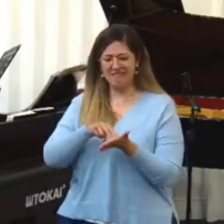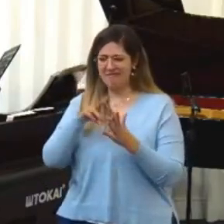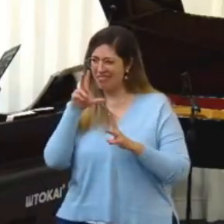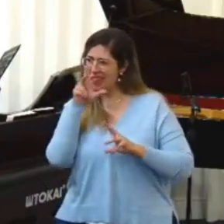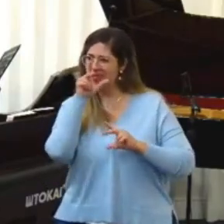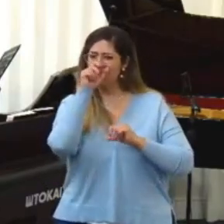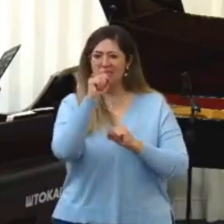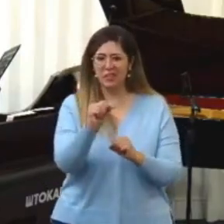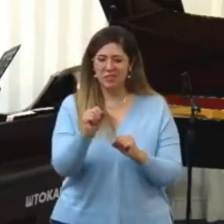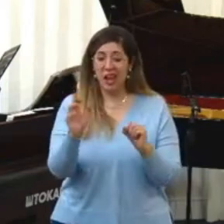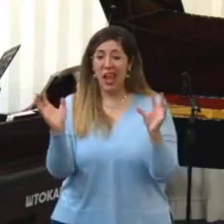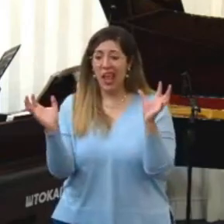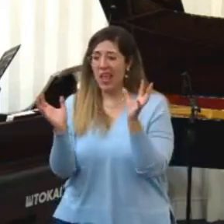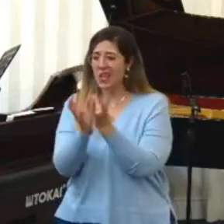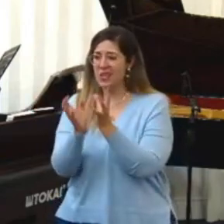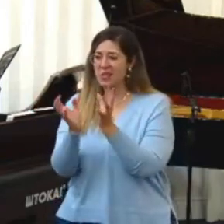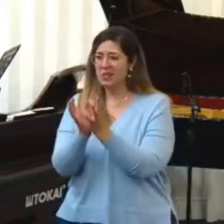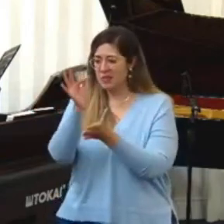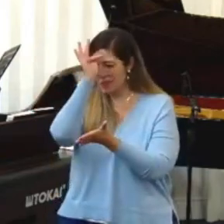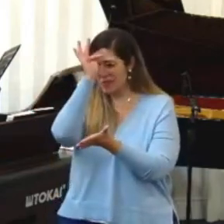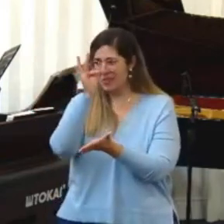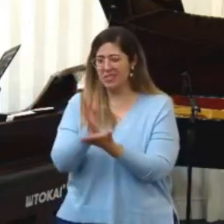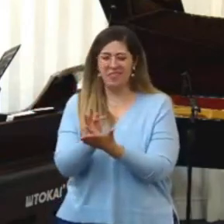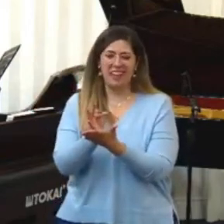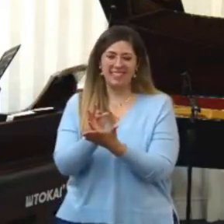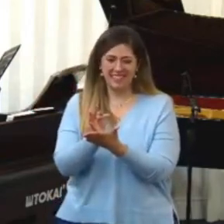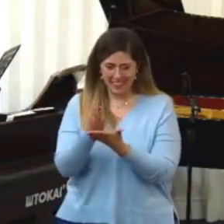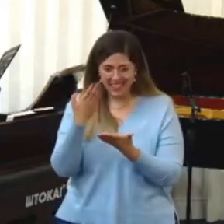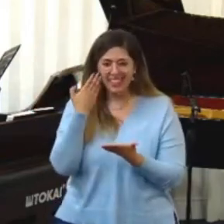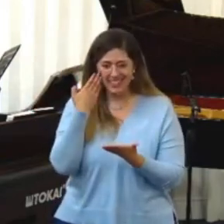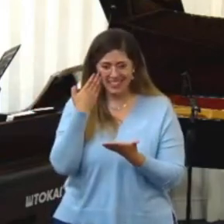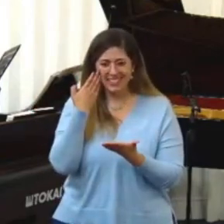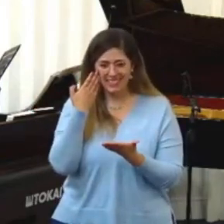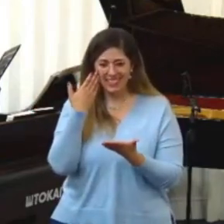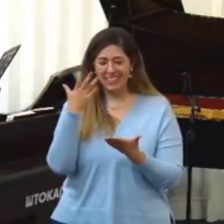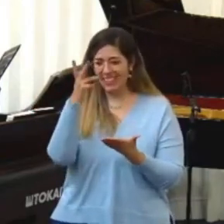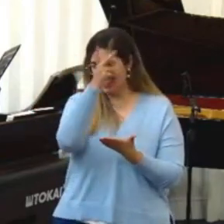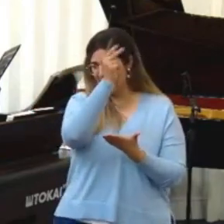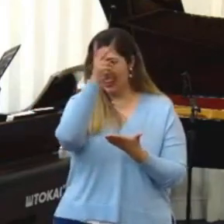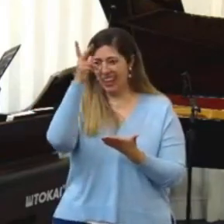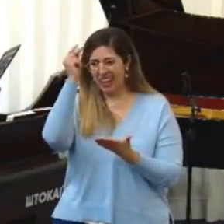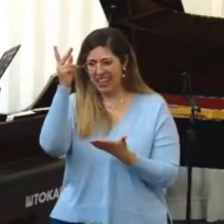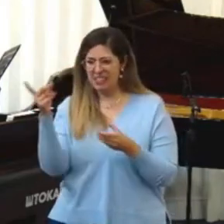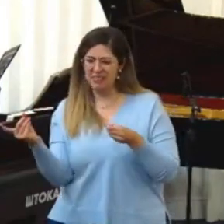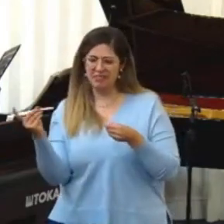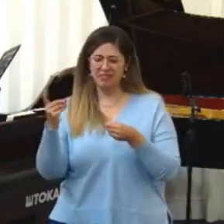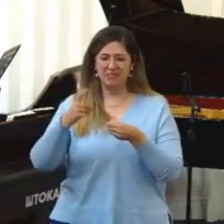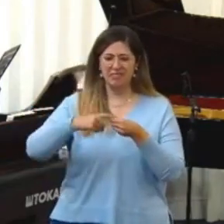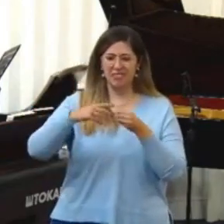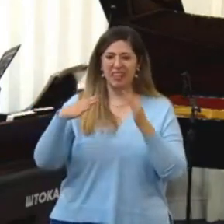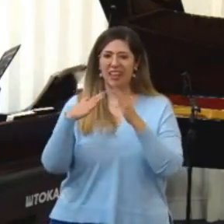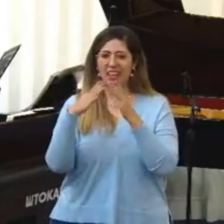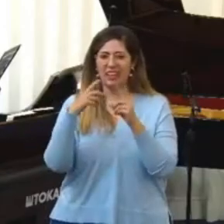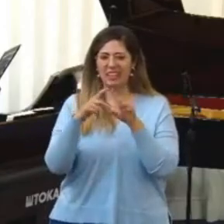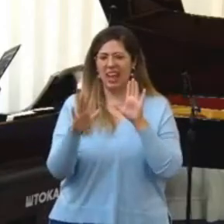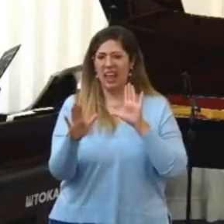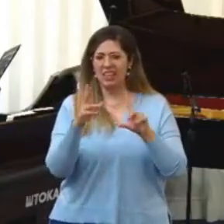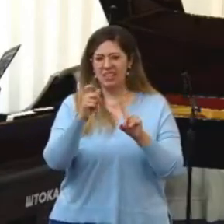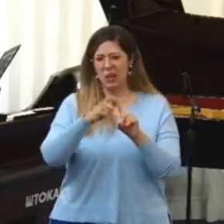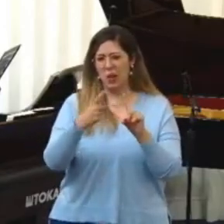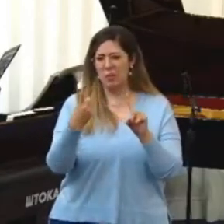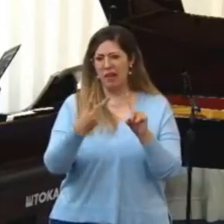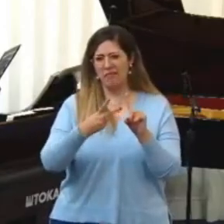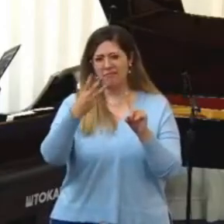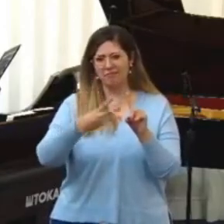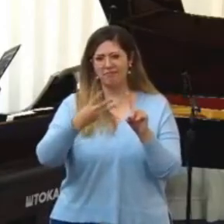grupos de afinidade. Eles não vão ser esses adolescentes. Eles não serão aqueles adolescentes que vêm à igreja a cada 1 mês, 3 meses,